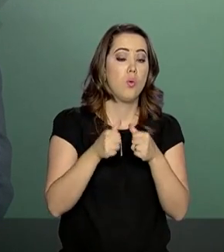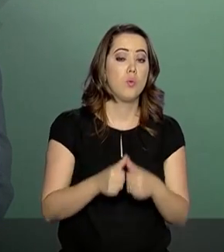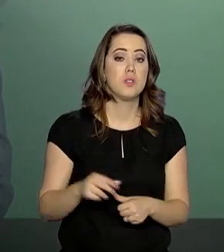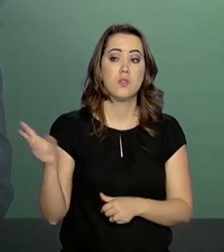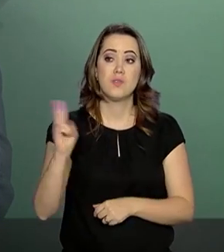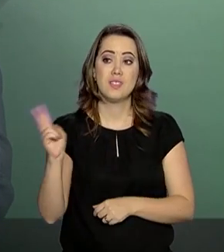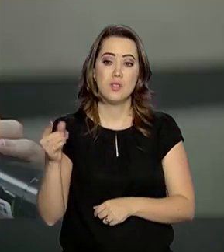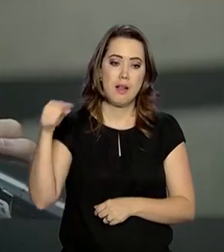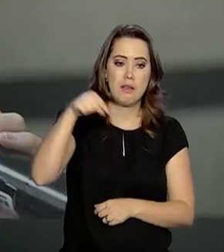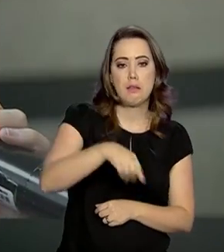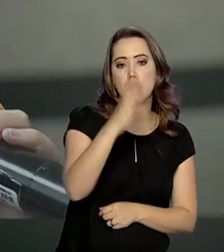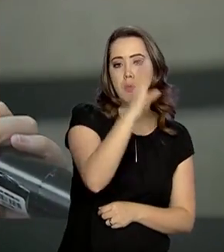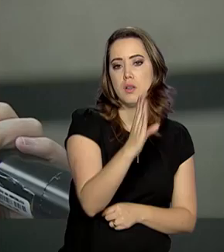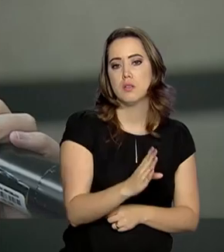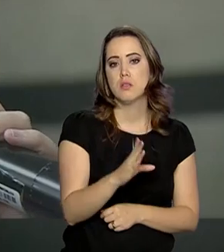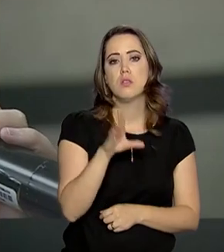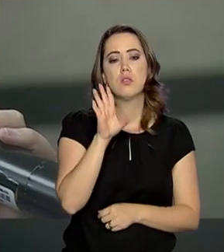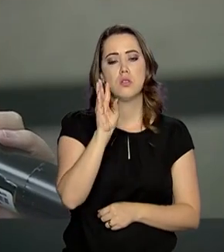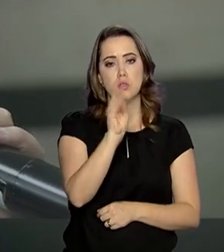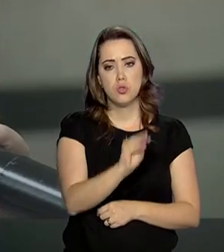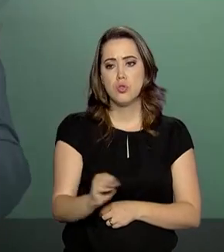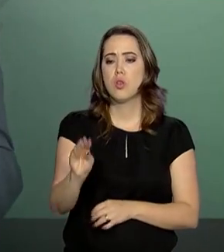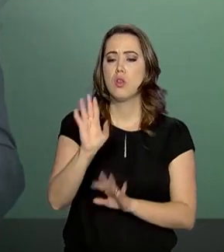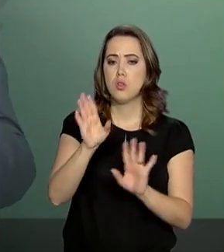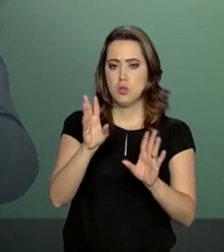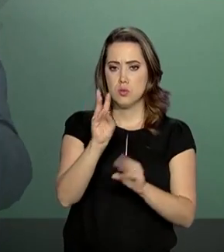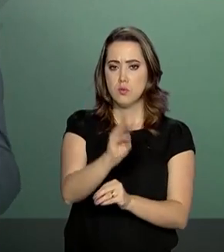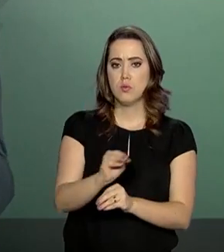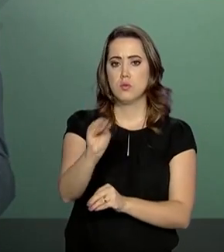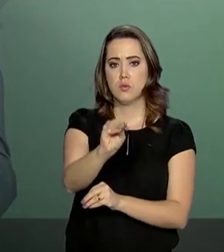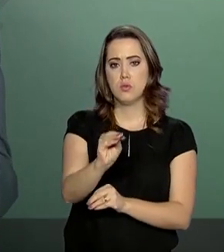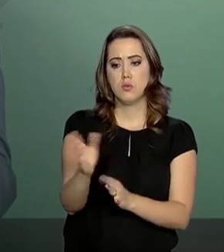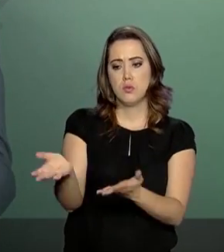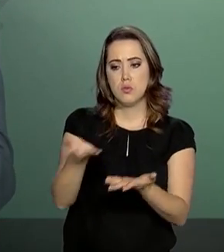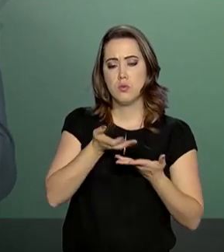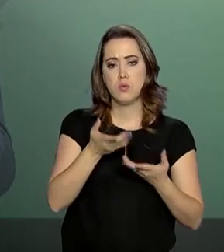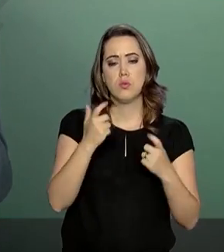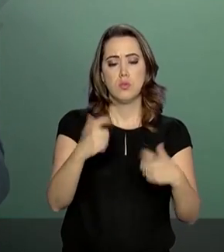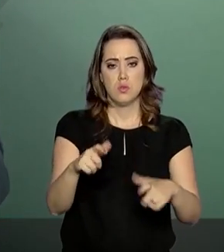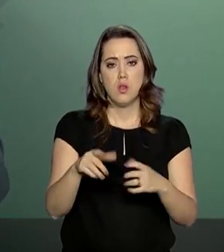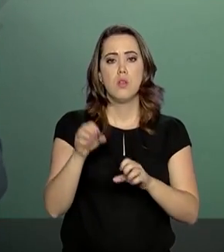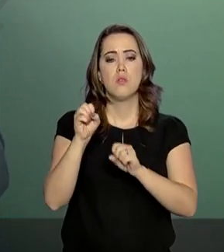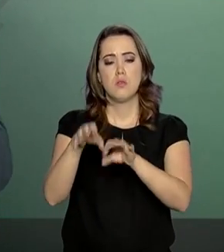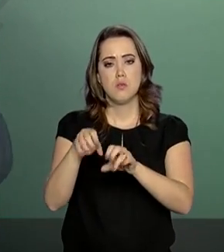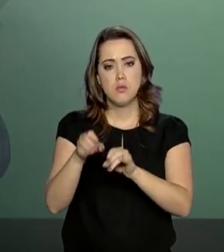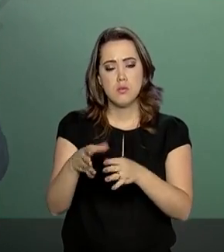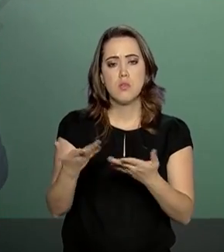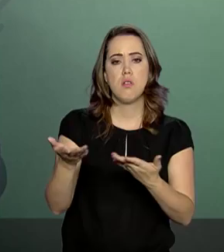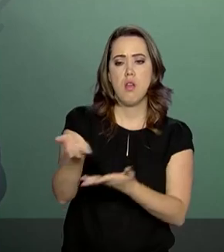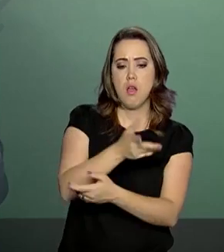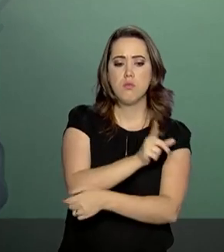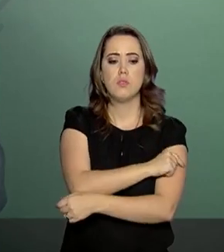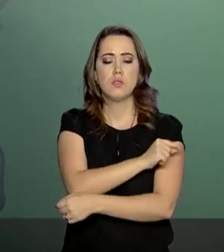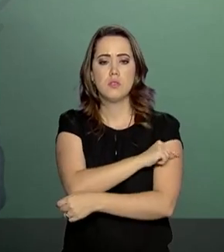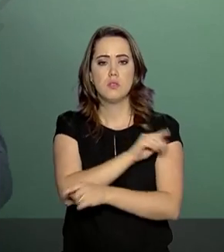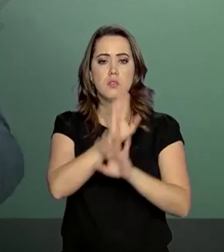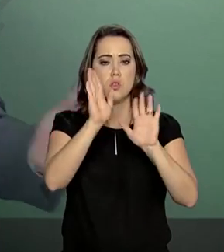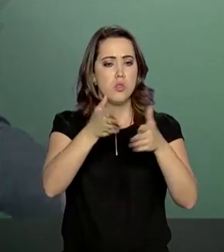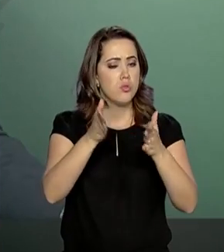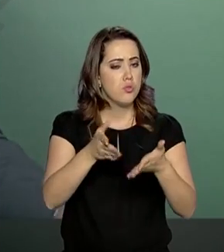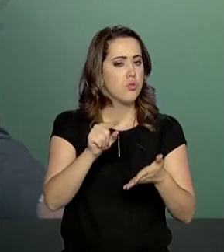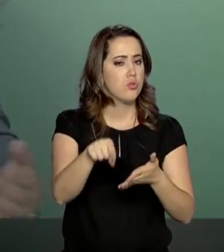venezuelanos aqui no Brasil que vieram cá S já estão sendo acolhidos já estão sendo orientados já estão sendo vacinados já estão